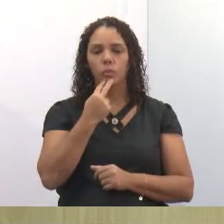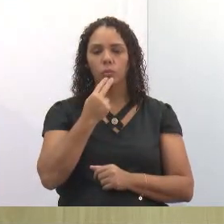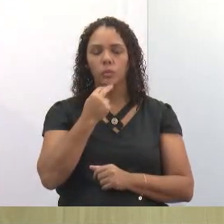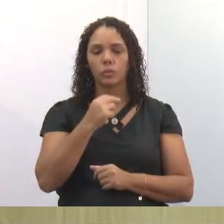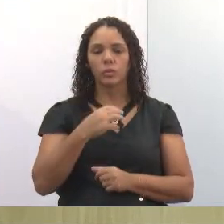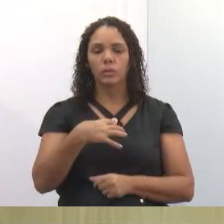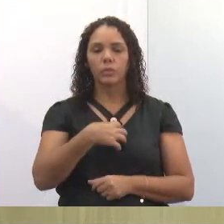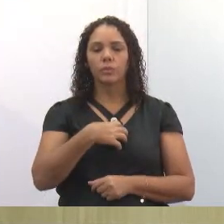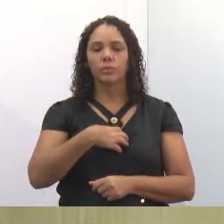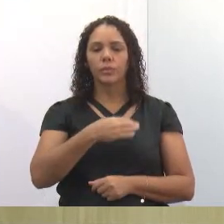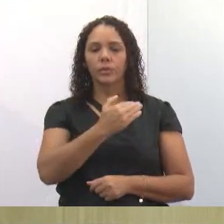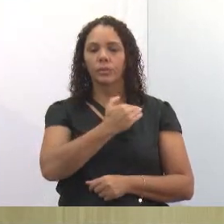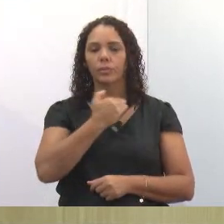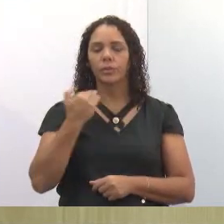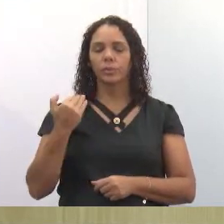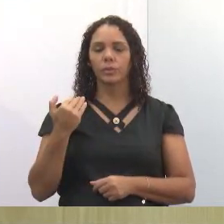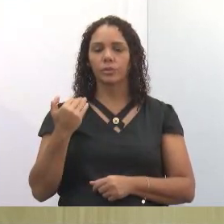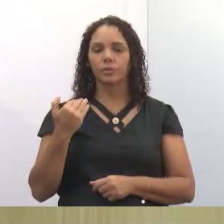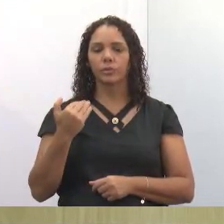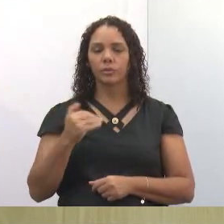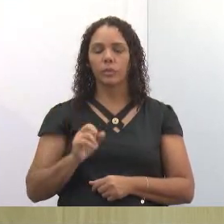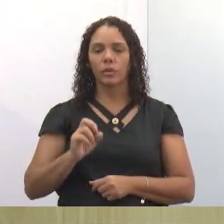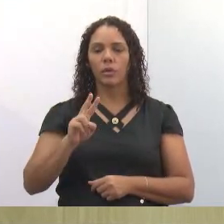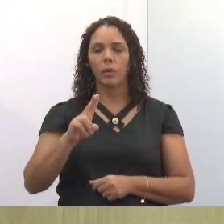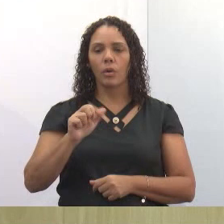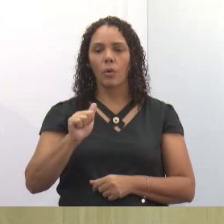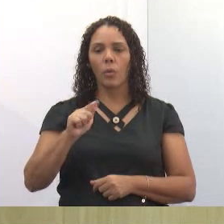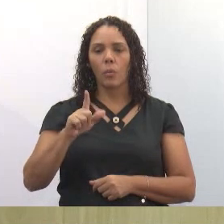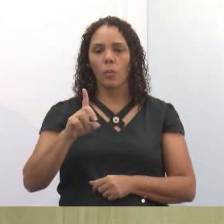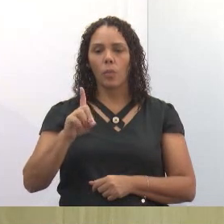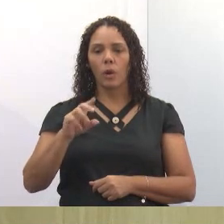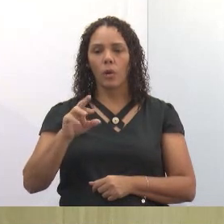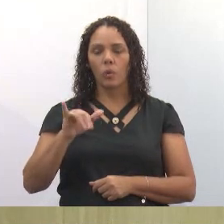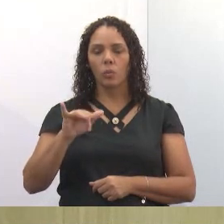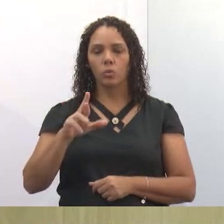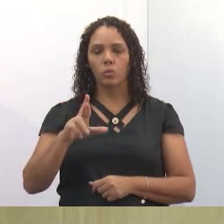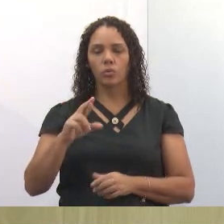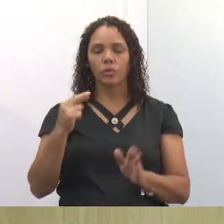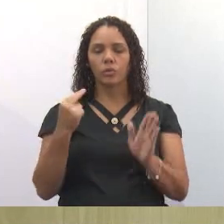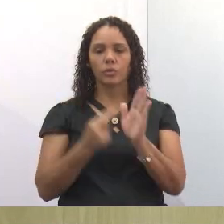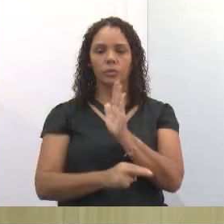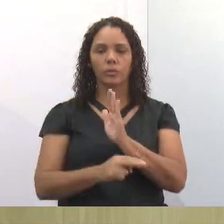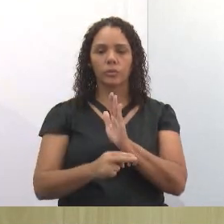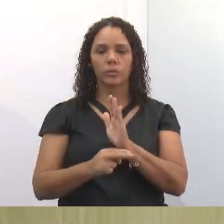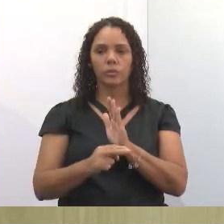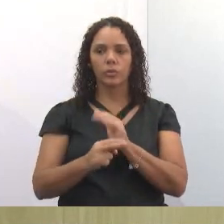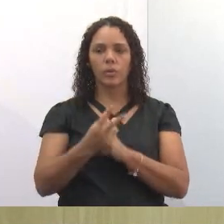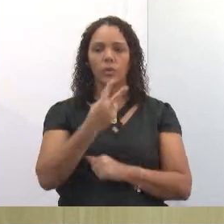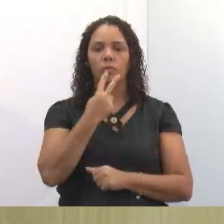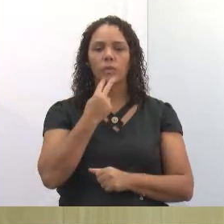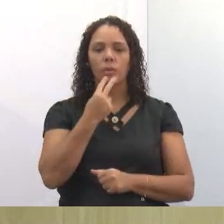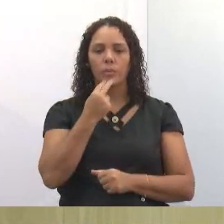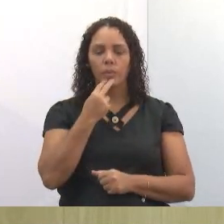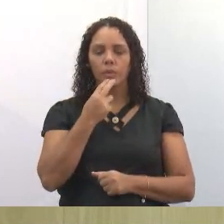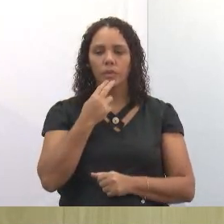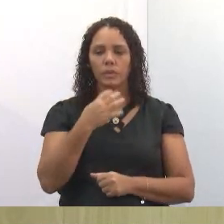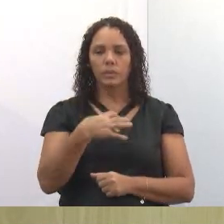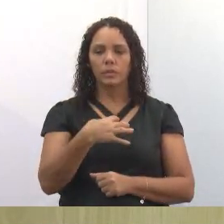Lua. Voto pesar pelo falecimento de Valdir Martins de Souza. Voto formulado pelo vereador Valmir do Parque Meia